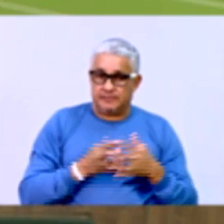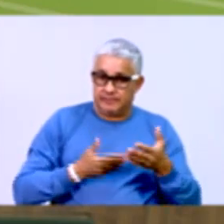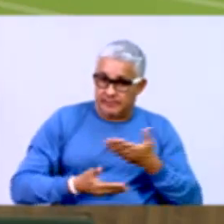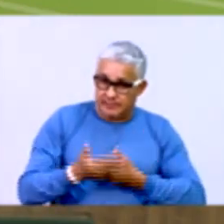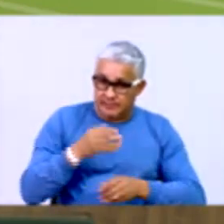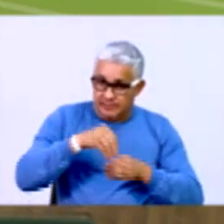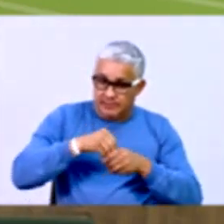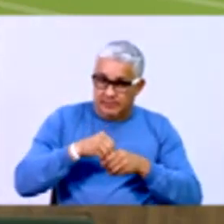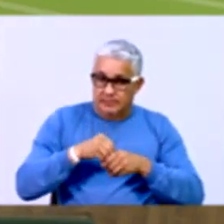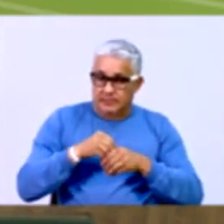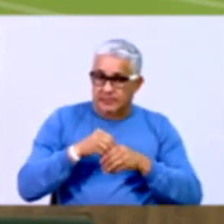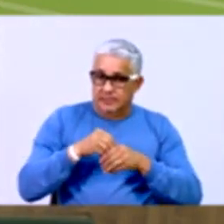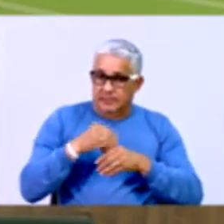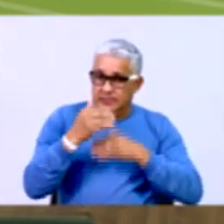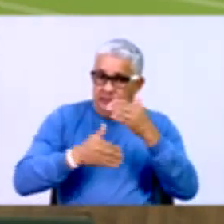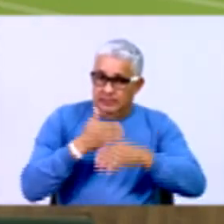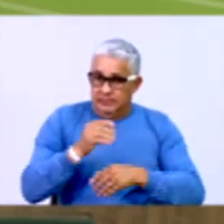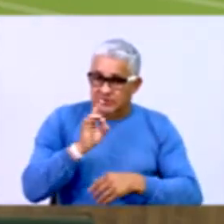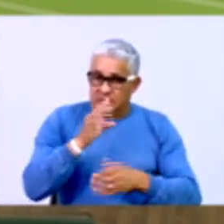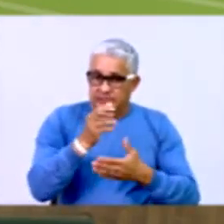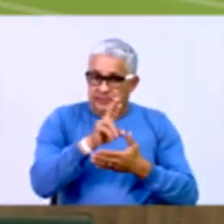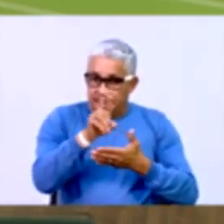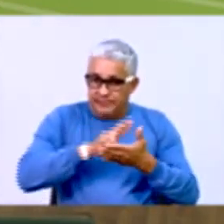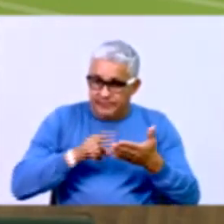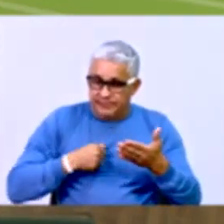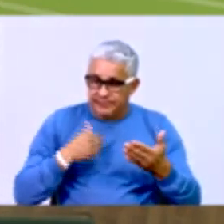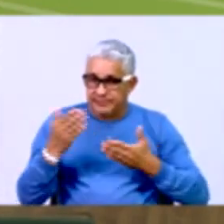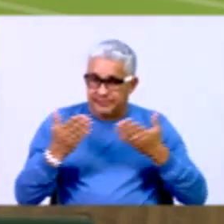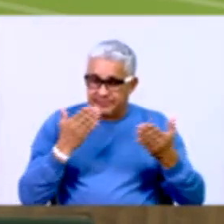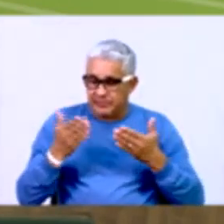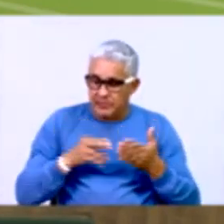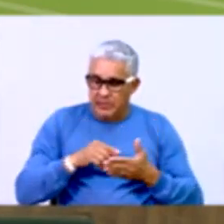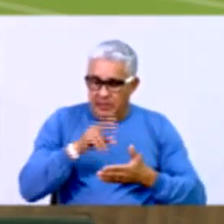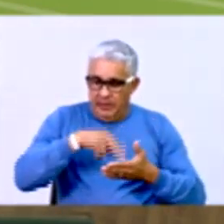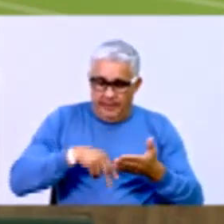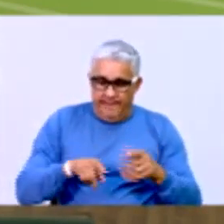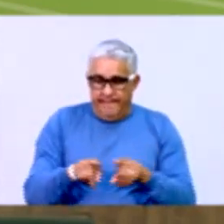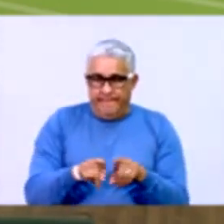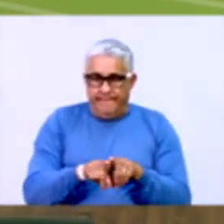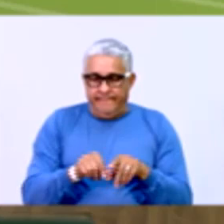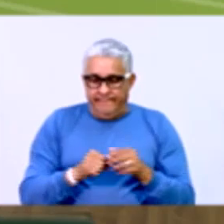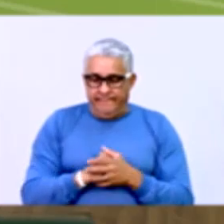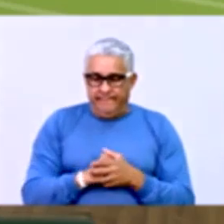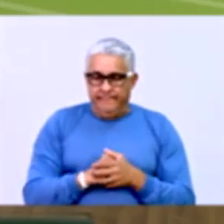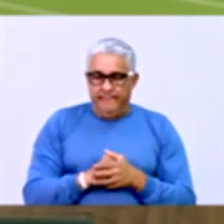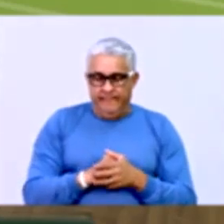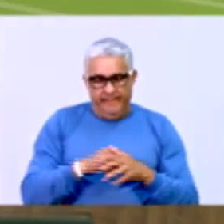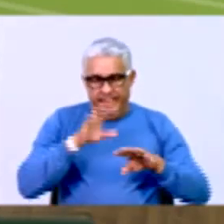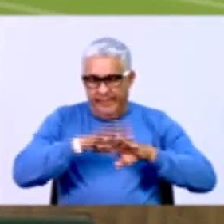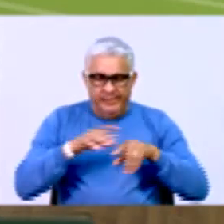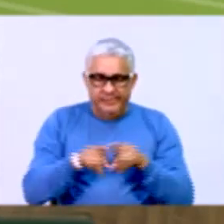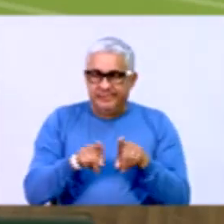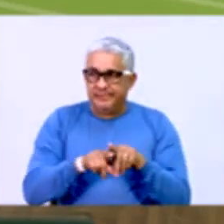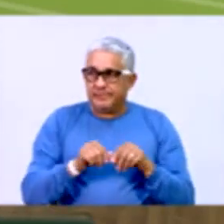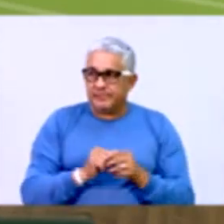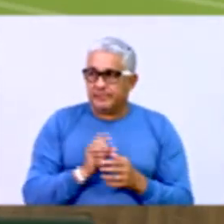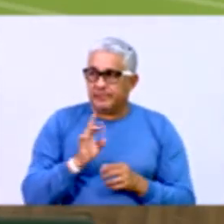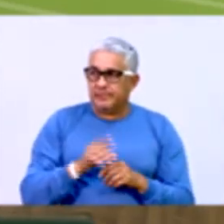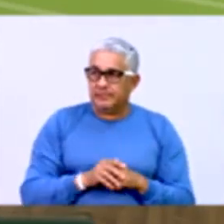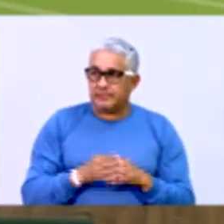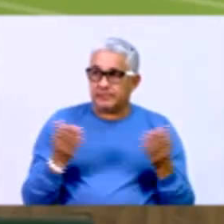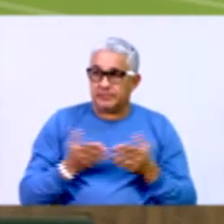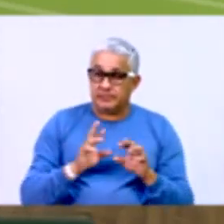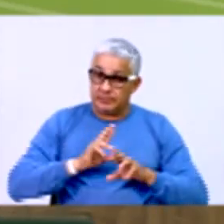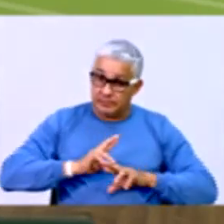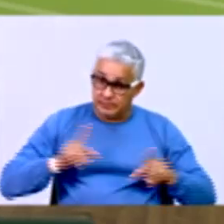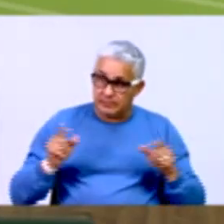no processo, né? Apenas um relatório impresso, vou estar analisando um relatório ou uma planilha que for me passada, né? Não, agora não.